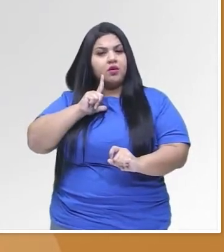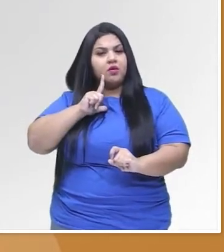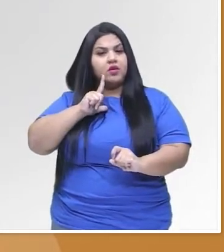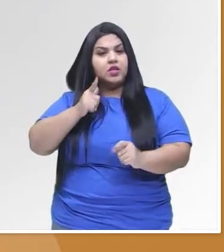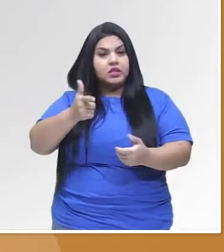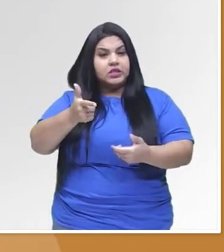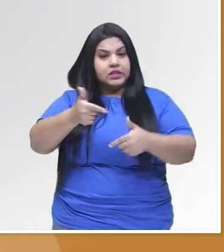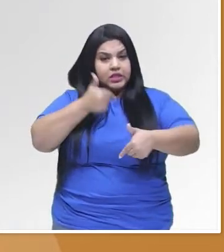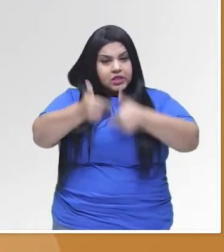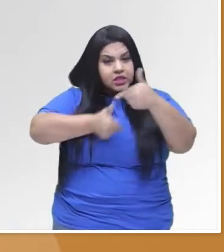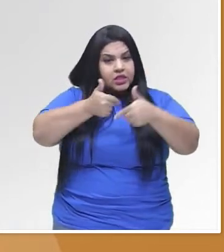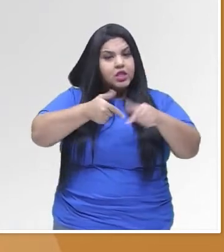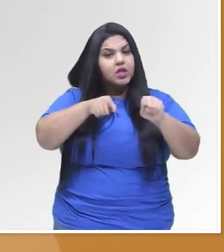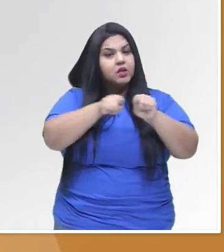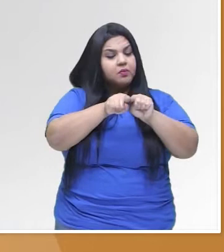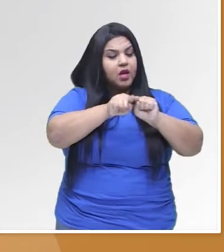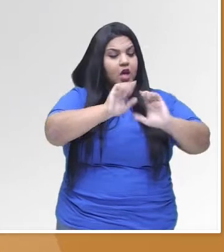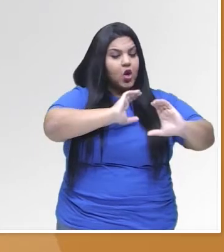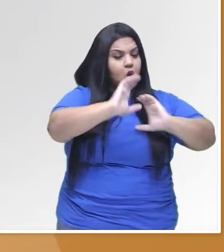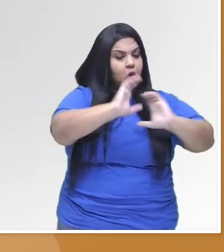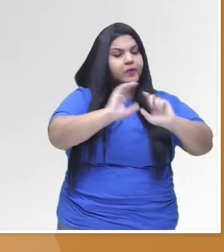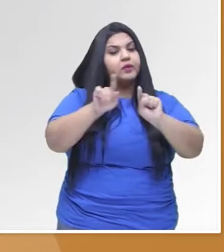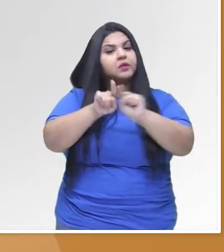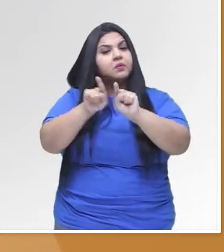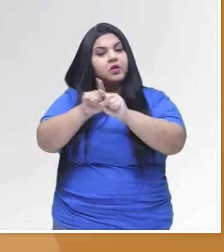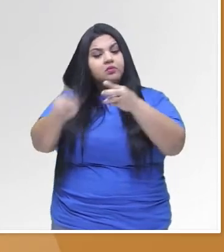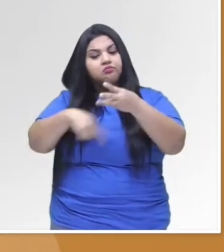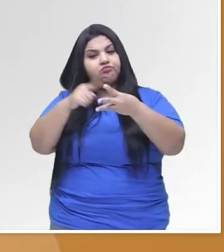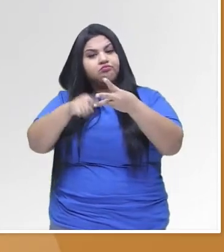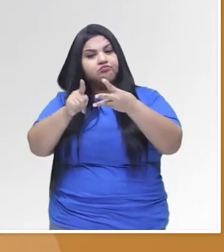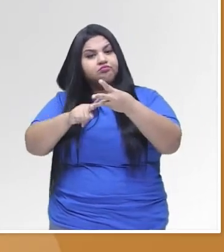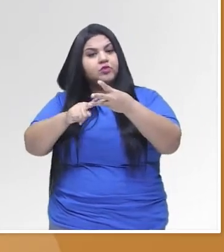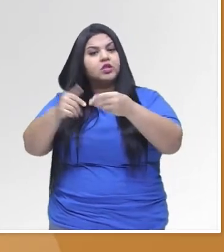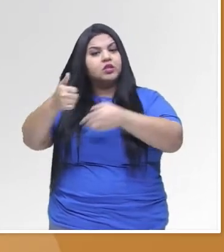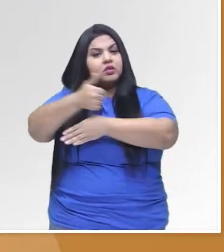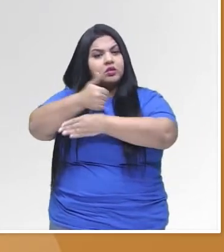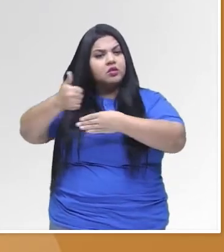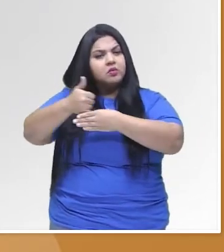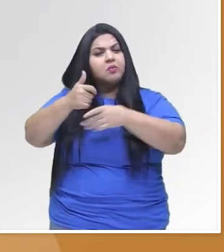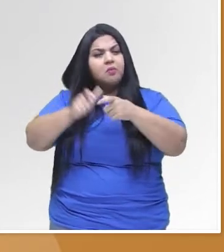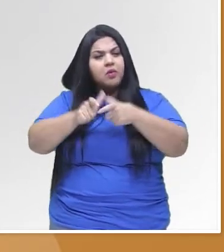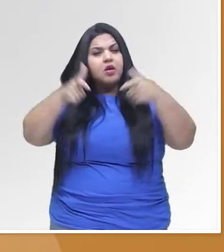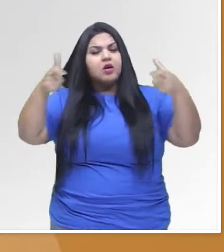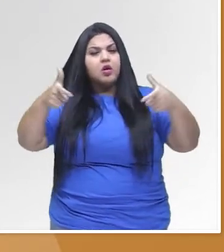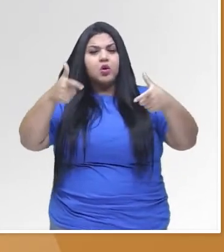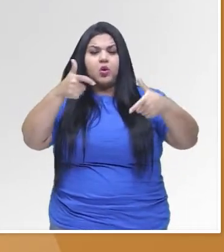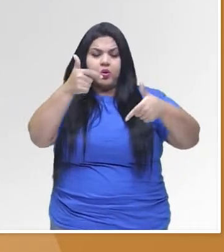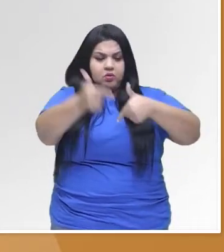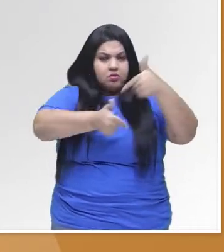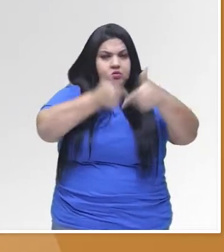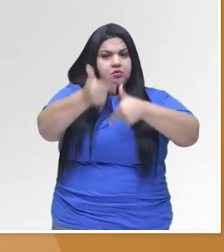serviços de comunicação e transporte. A maior parte da atividade